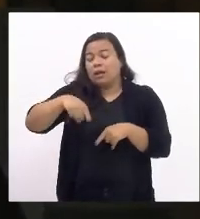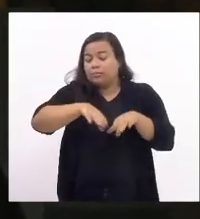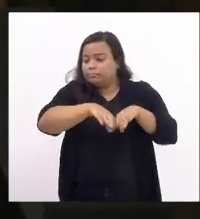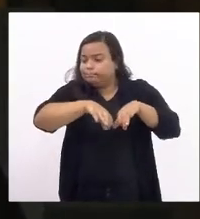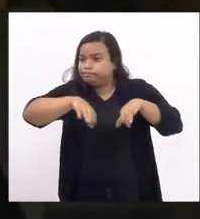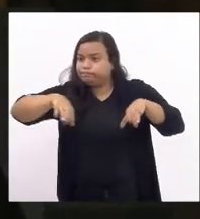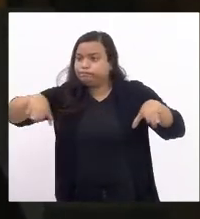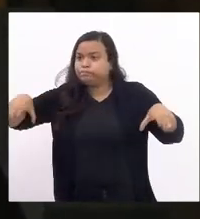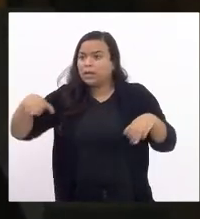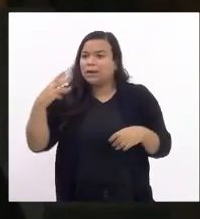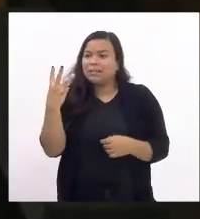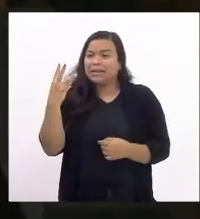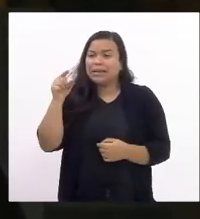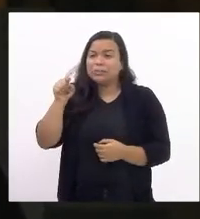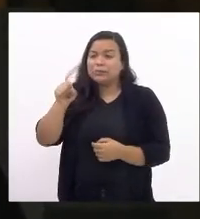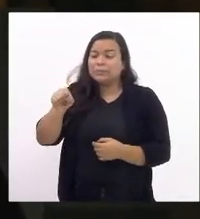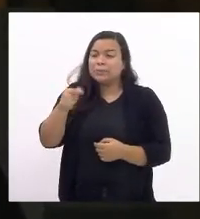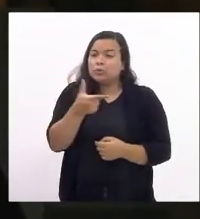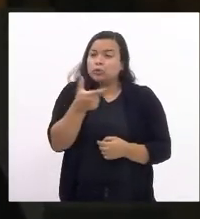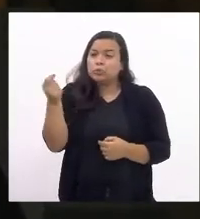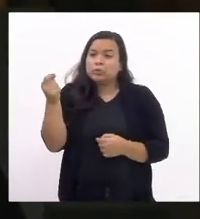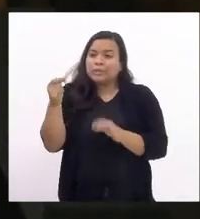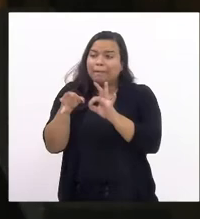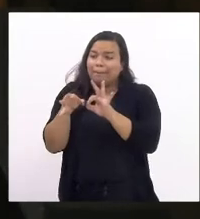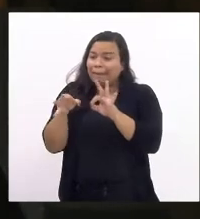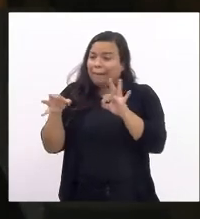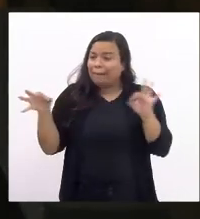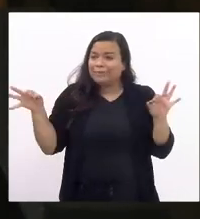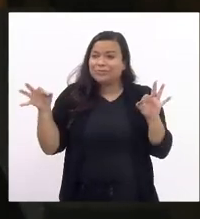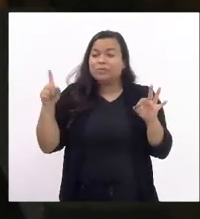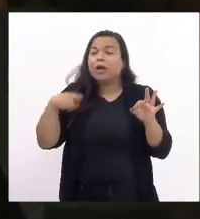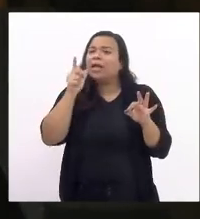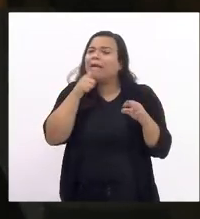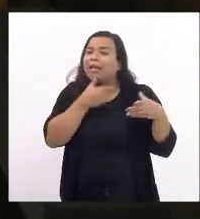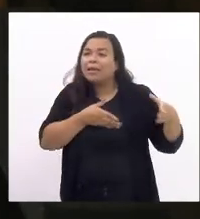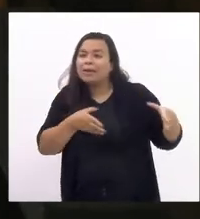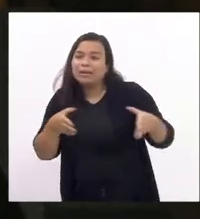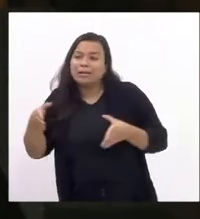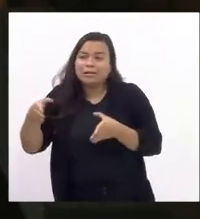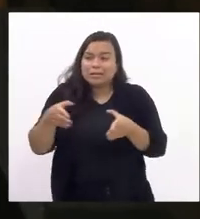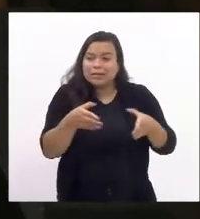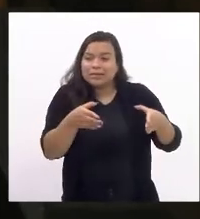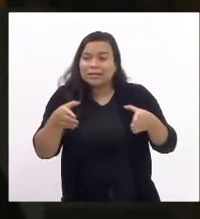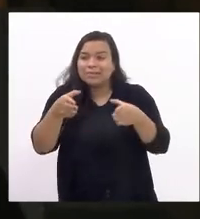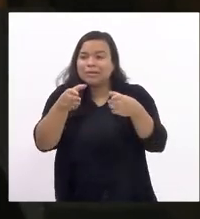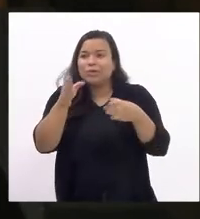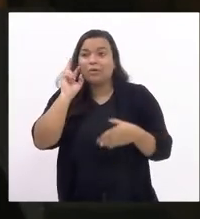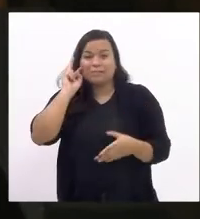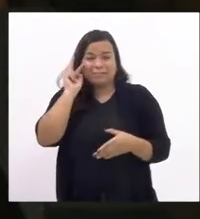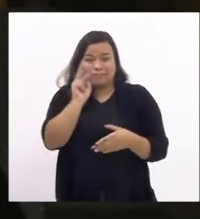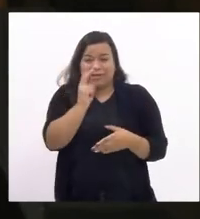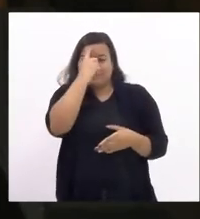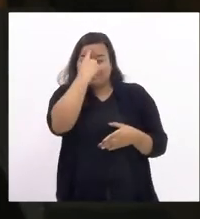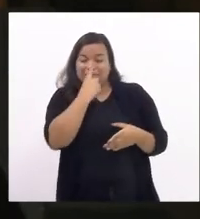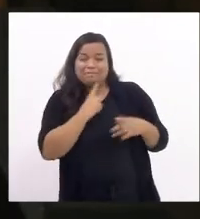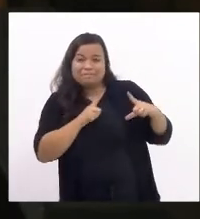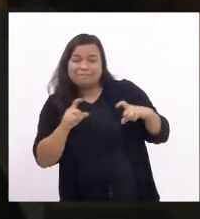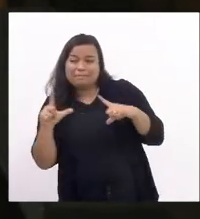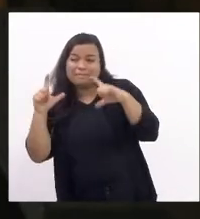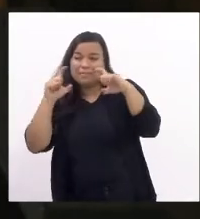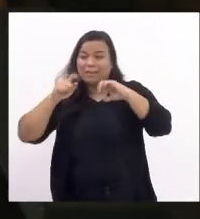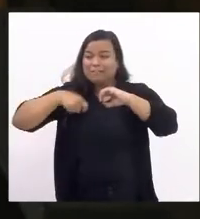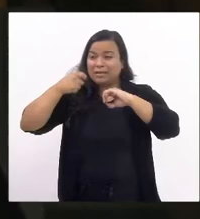Rio Palatinado, que, pelas imagens que estão passando, está ruindo,